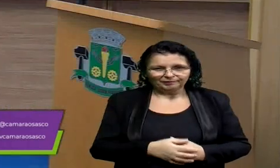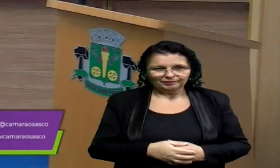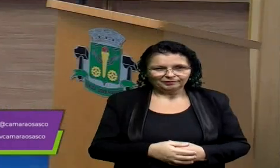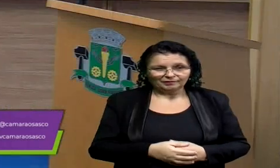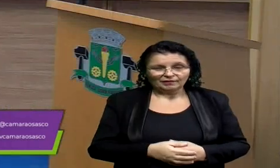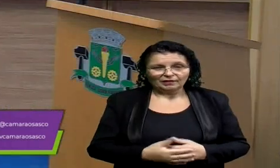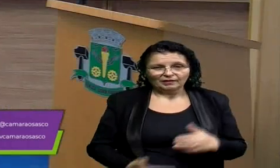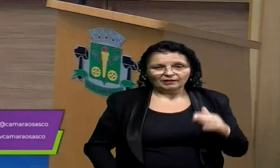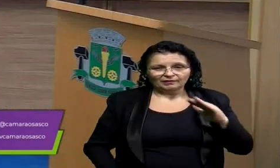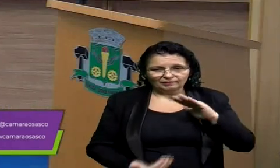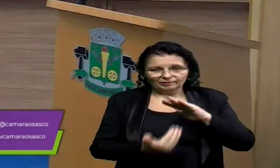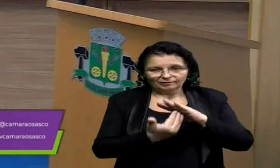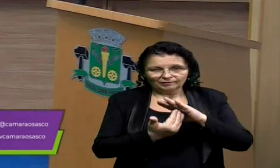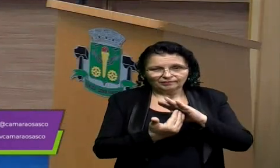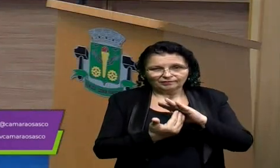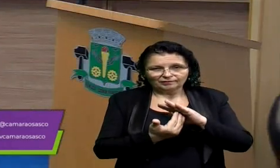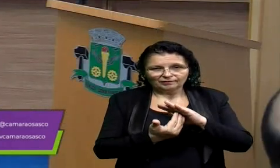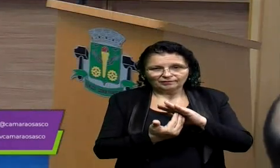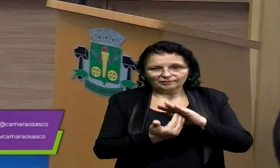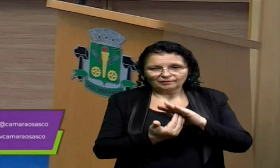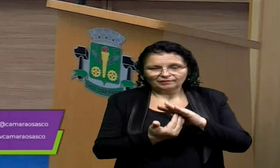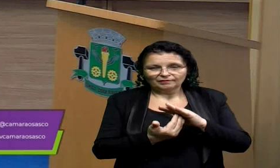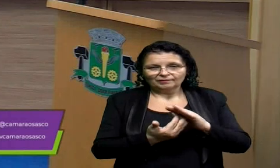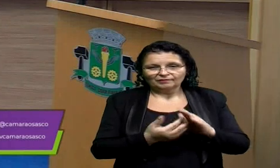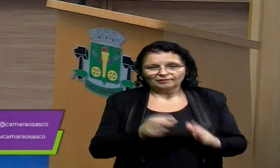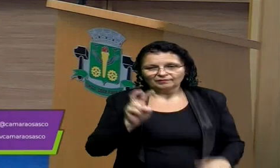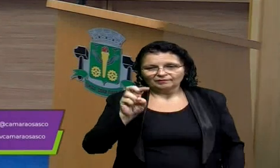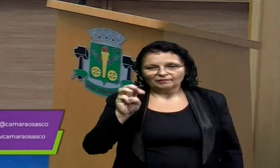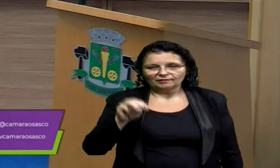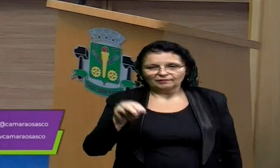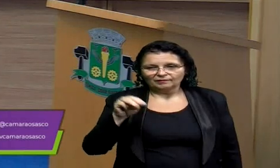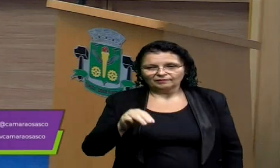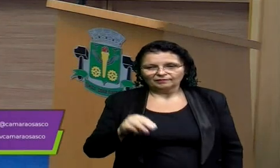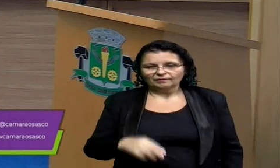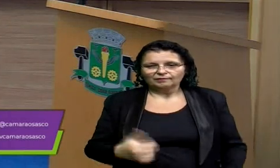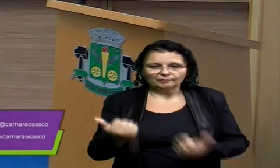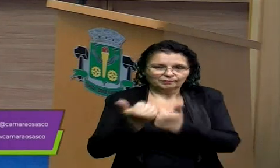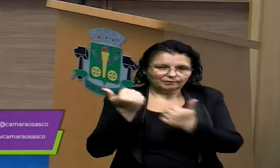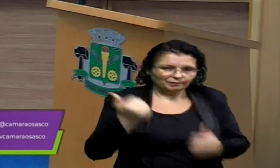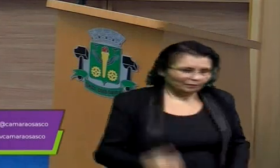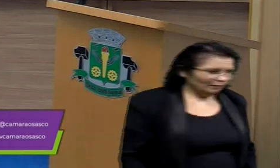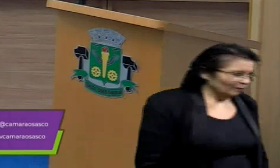vossa excelência dispõe de 5 minutos